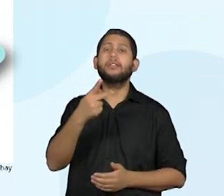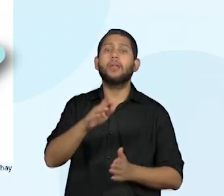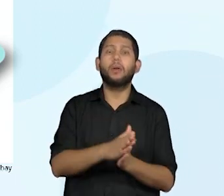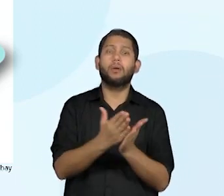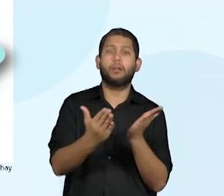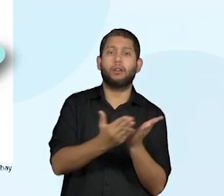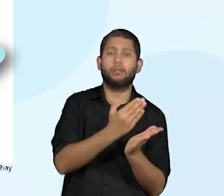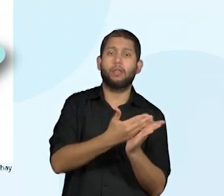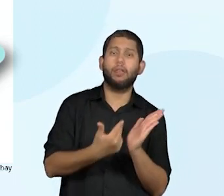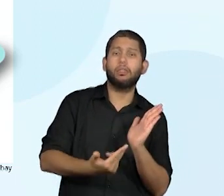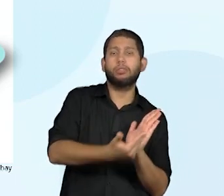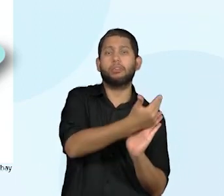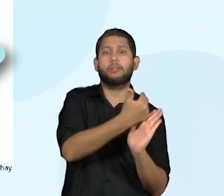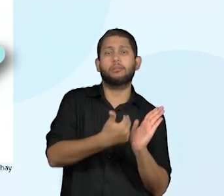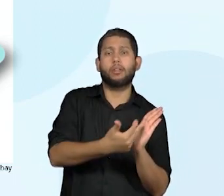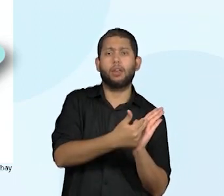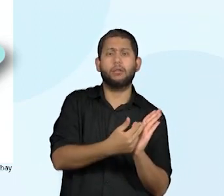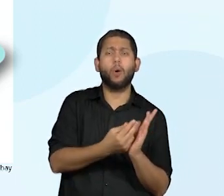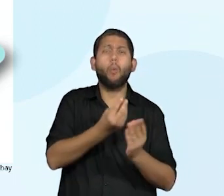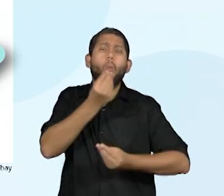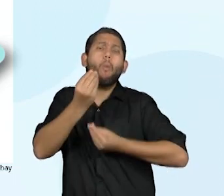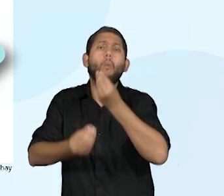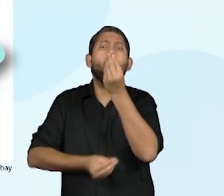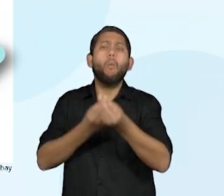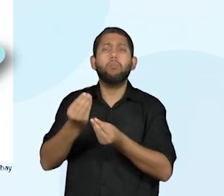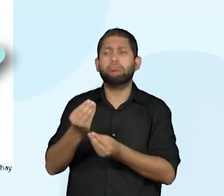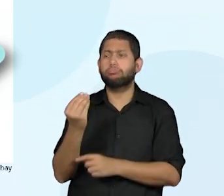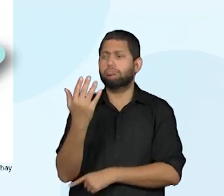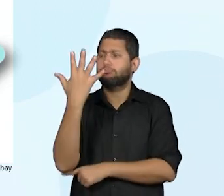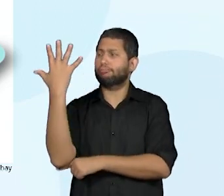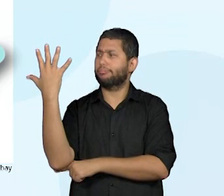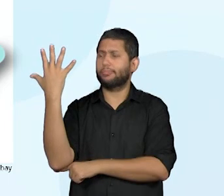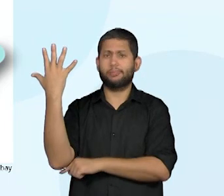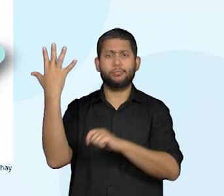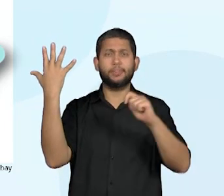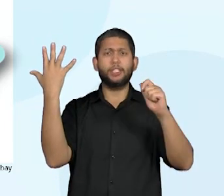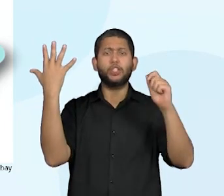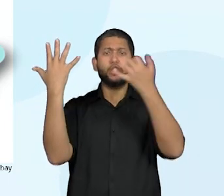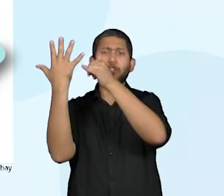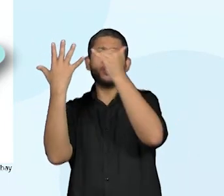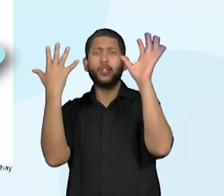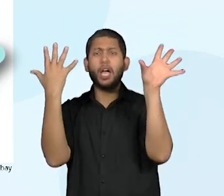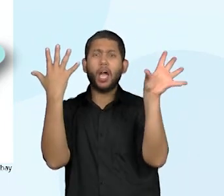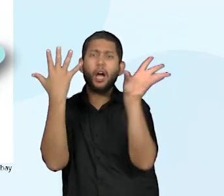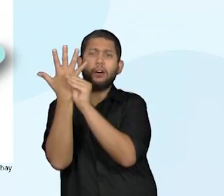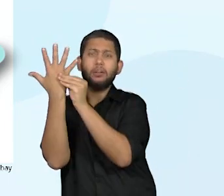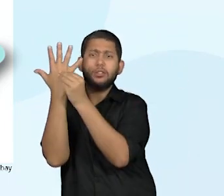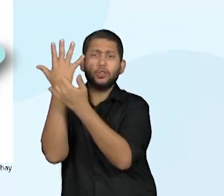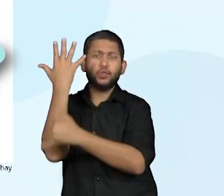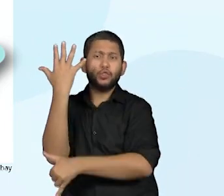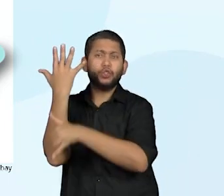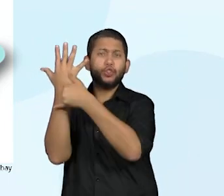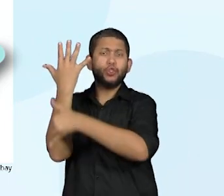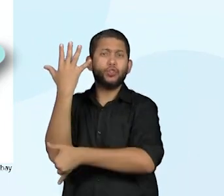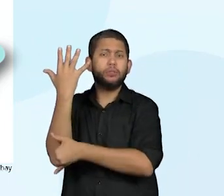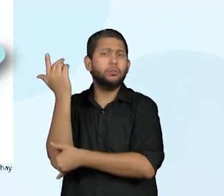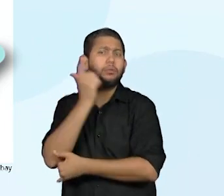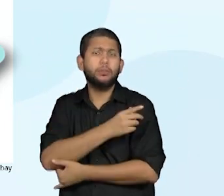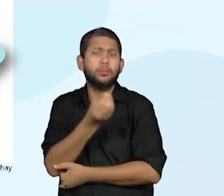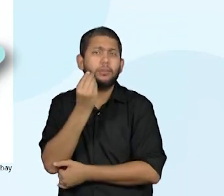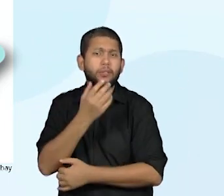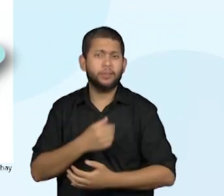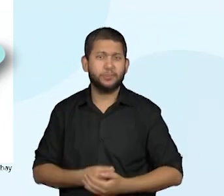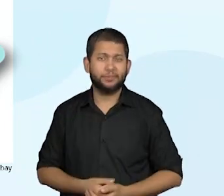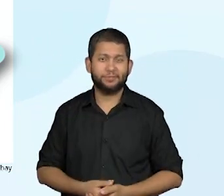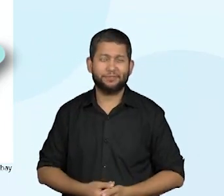caderno o esquema de fotossíntese que a gente aprendeu aqui nessa aula. E podem compartilhar conosco aí nas redes